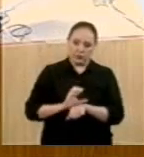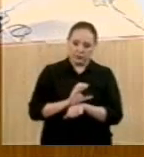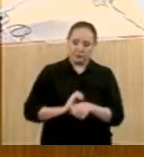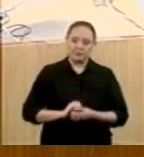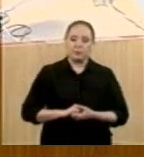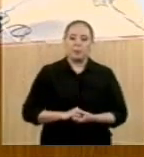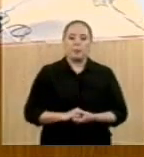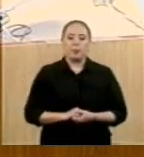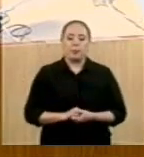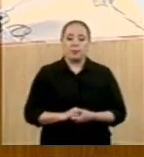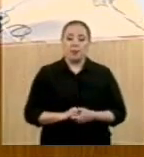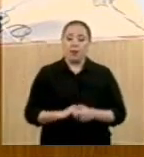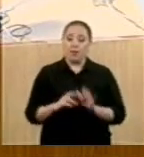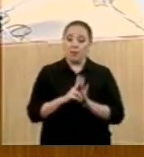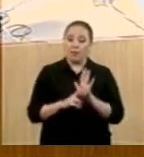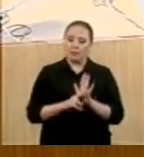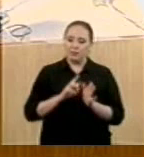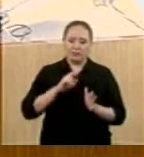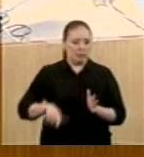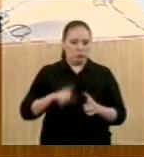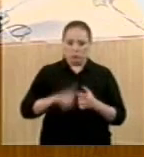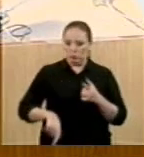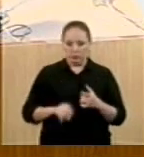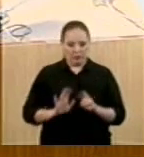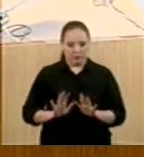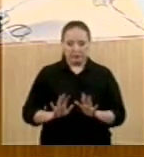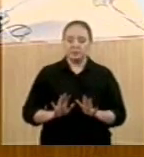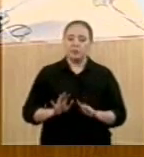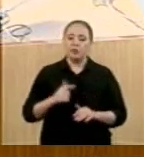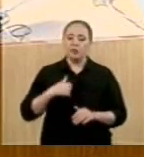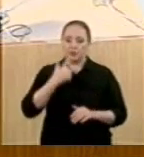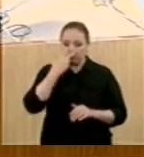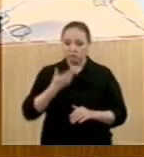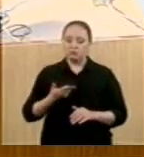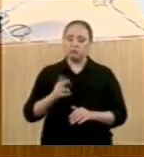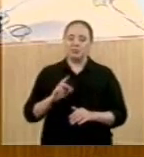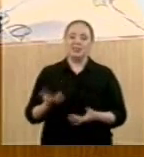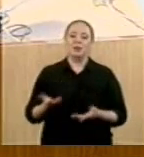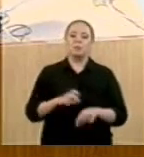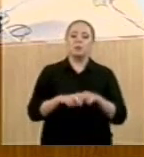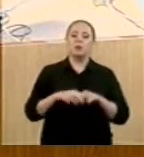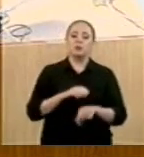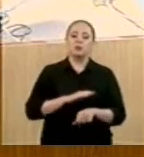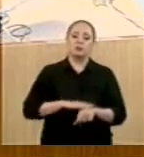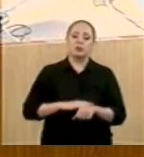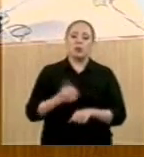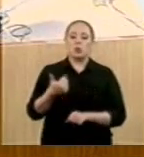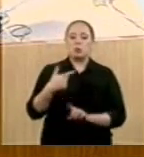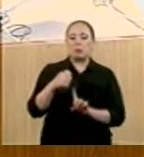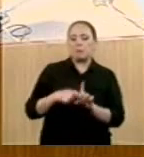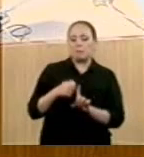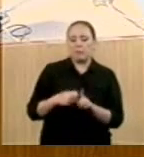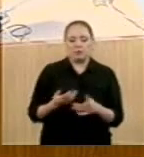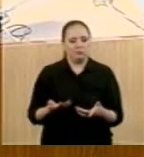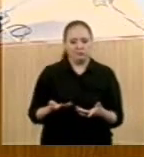normas impugnadas, como já mencionei, consideram inaptos temporariamente por um período de 12 meses